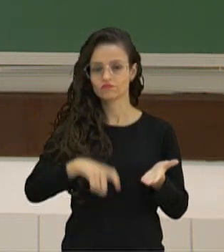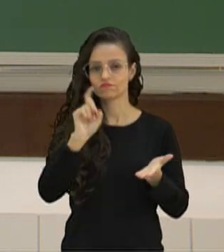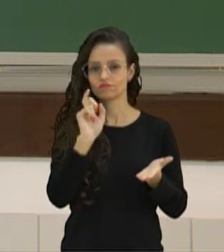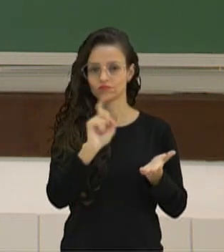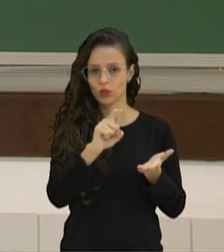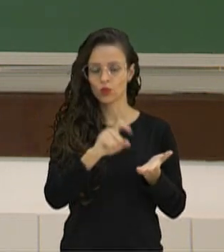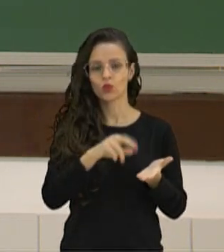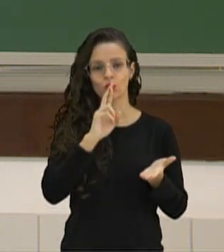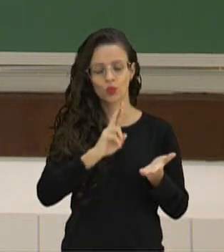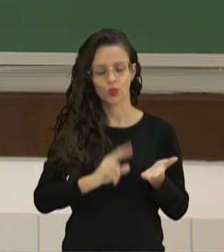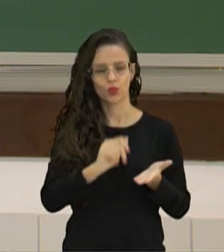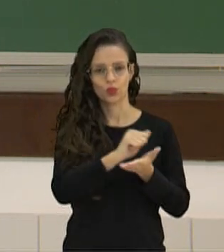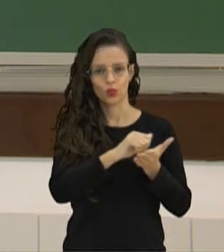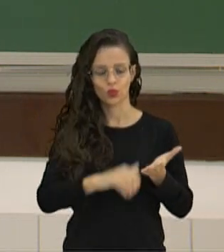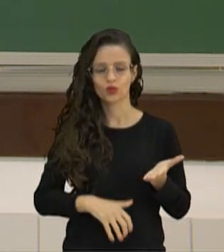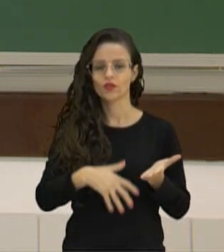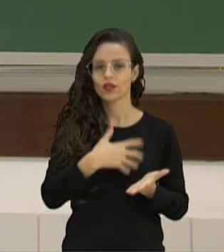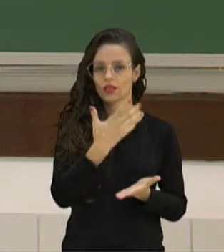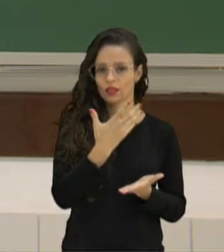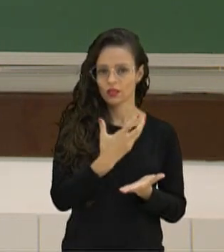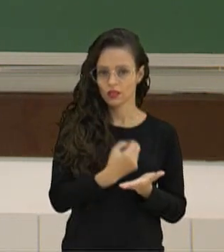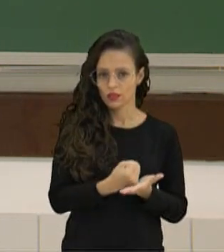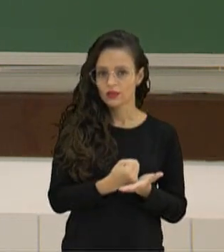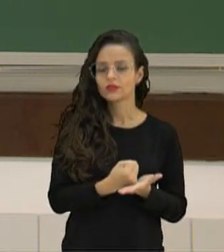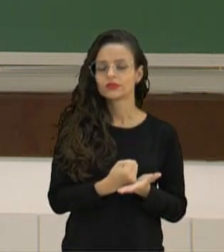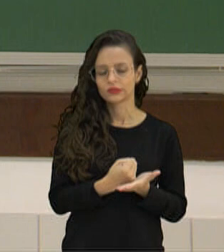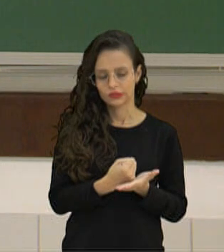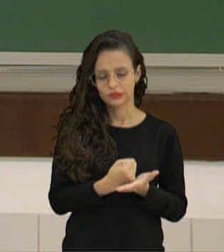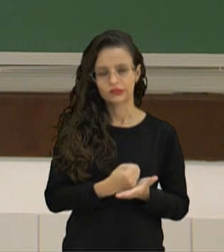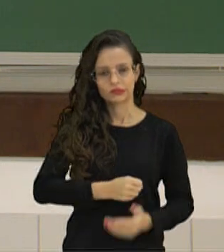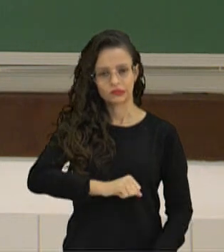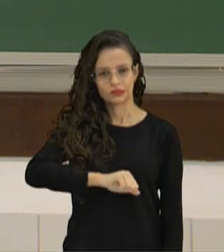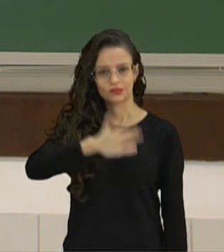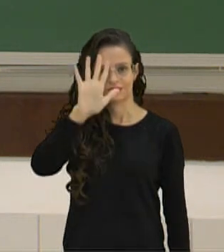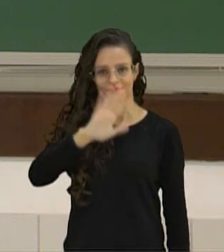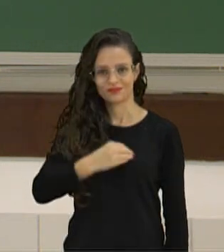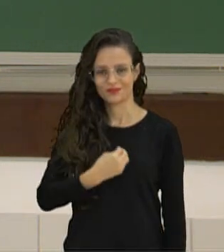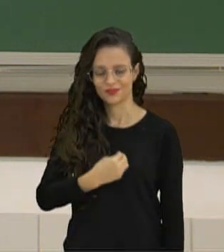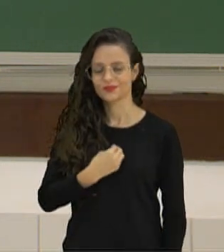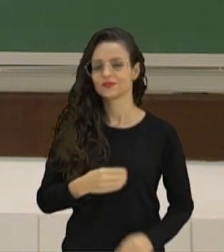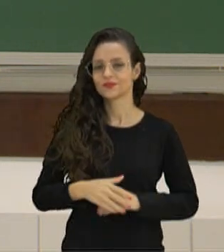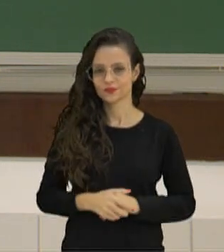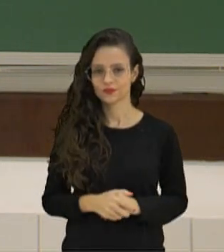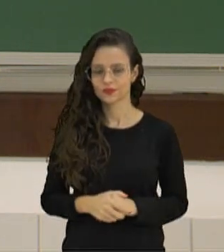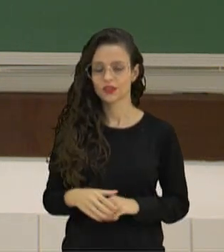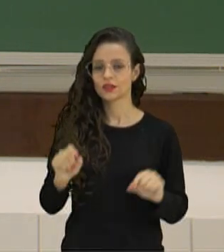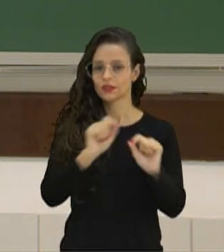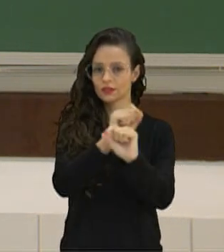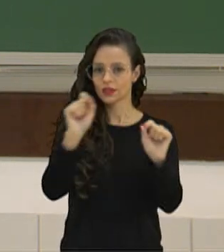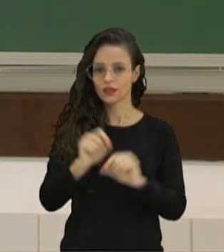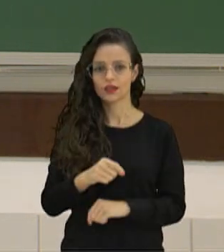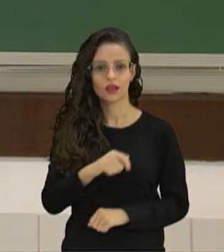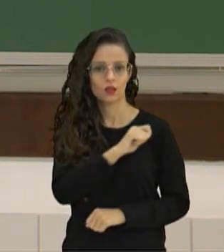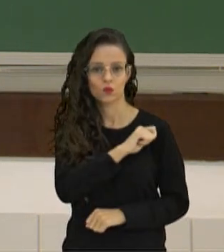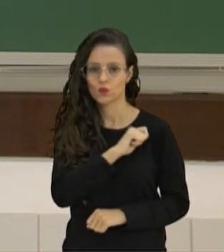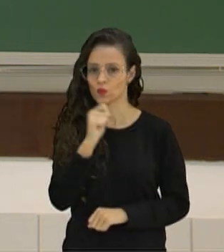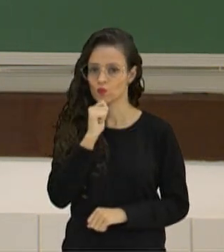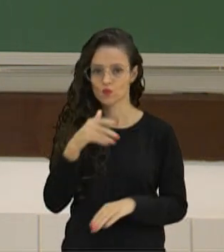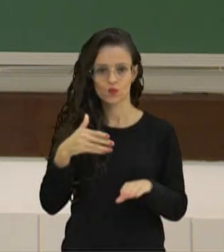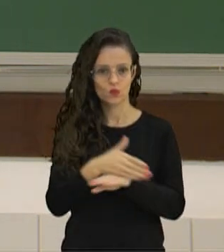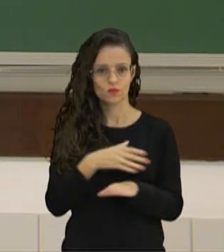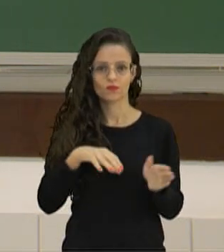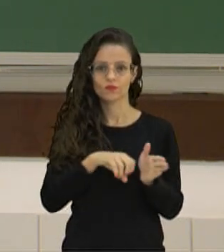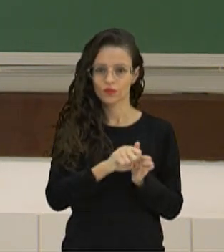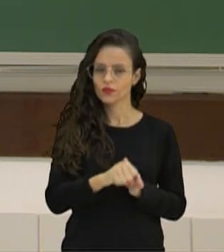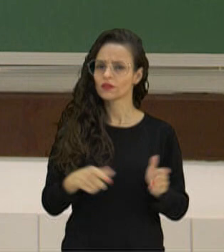primeiro link lá de atividades obrigatórias, você faz a atividade e já garante a tua presença. Para aqueles alunos que ainda não estão acessando,